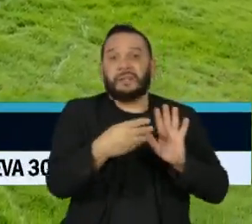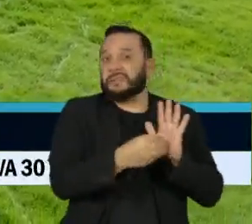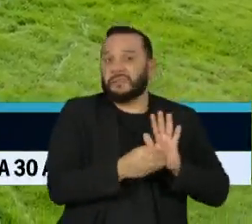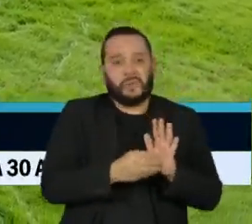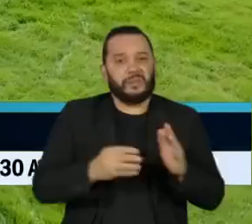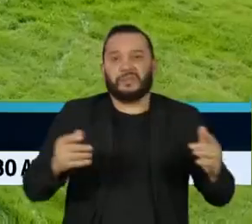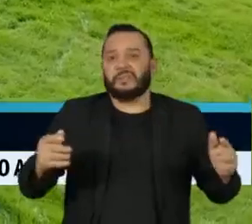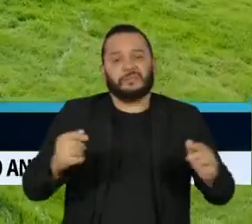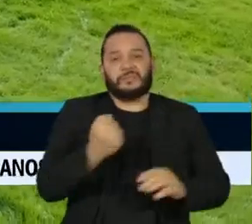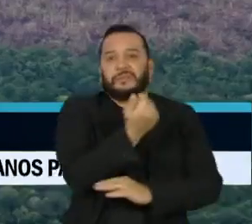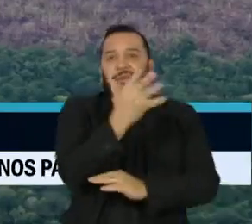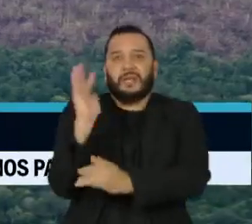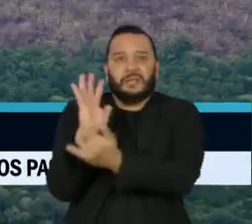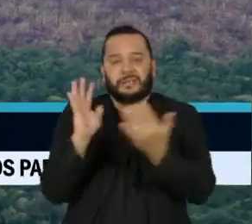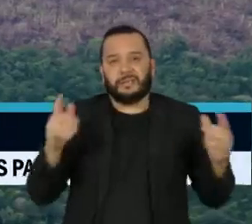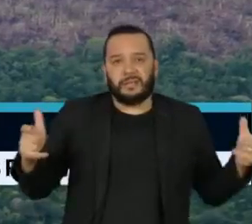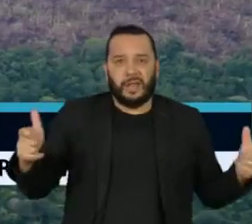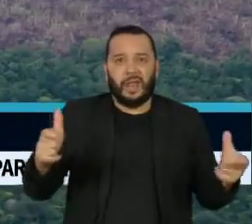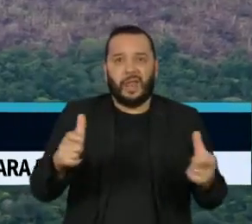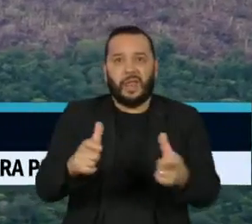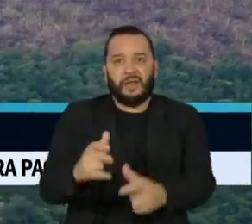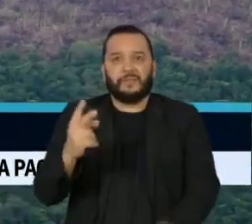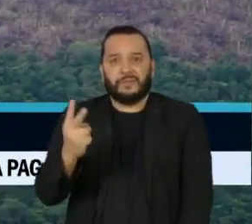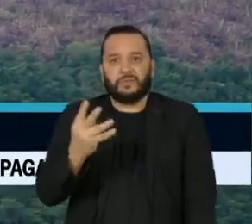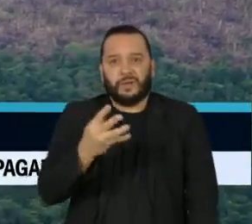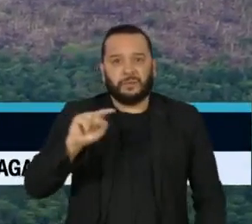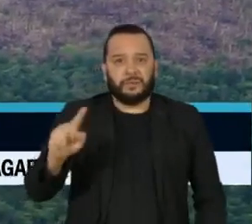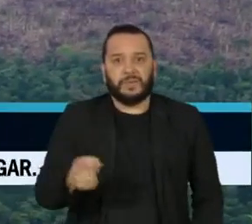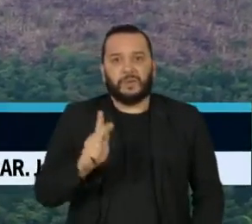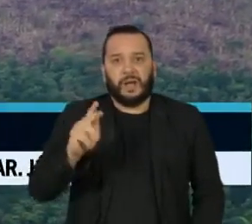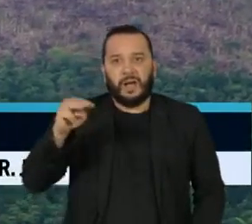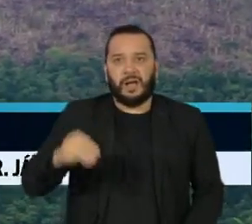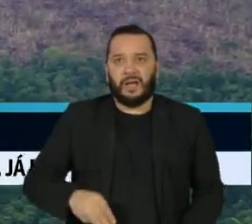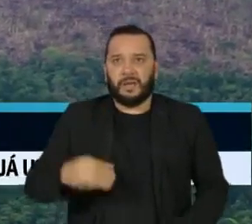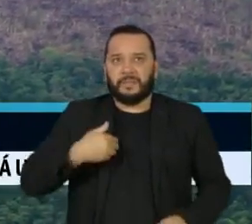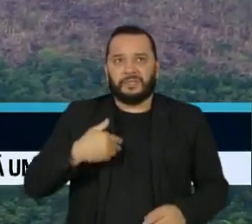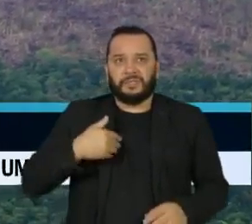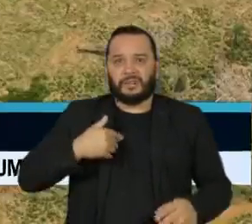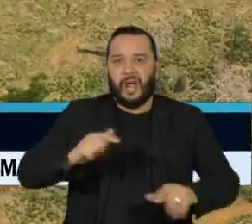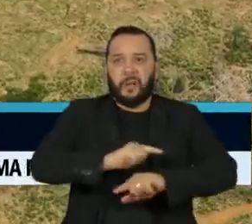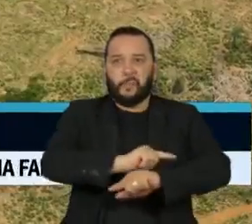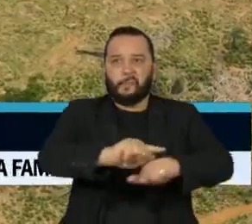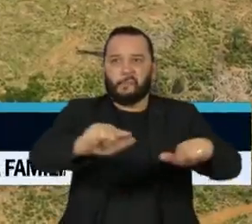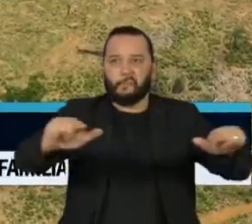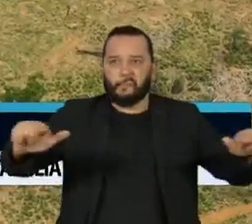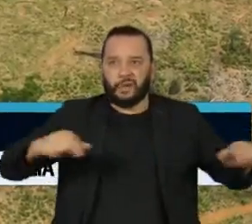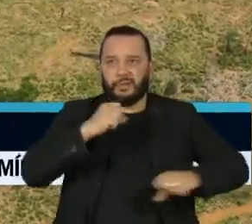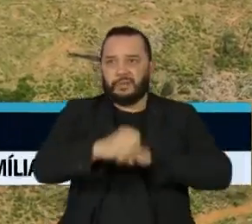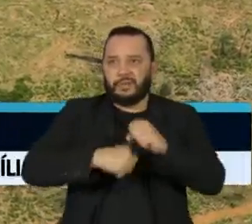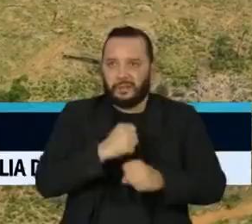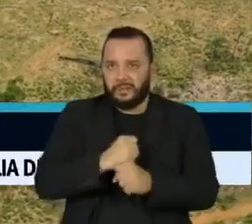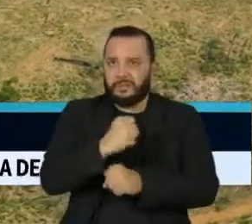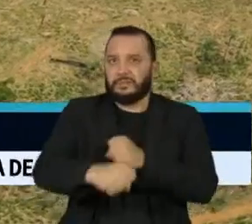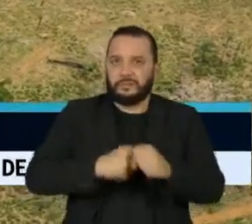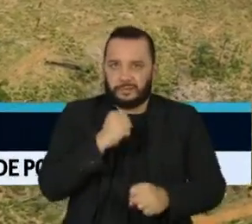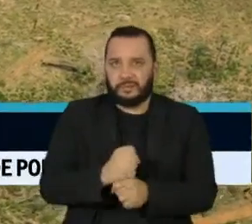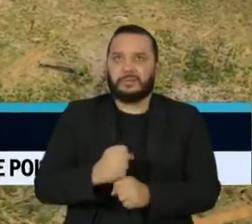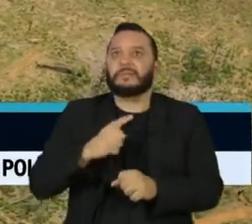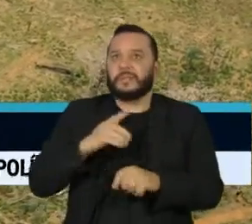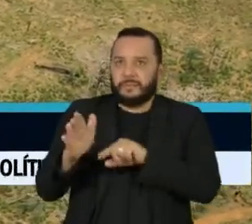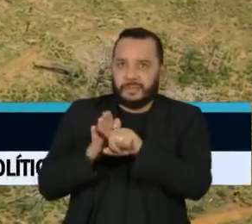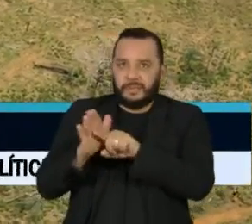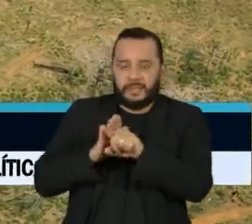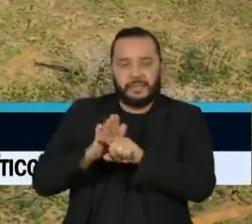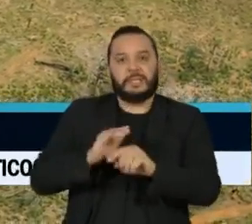mil quilômetros quadrados de mata transformados em pasto a cada ano. A conclusão é do estudo de